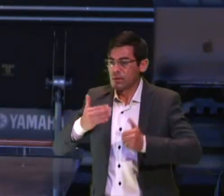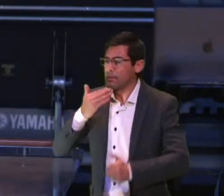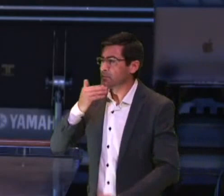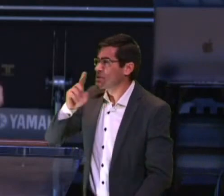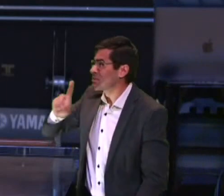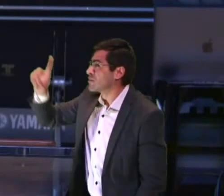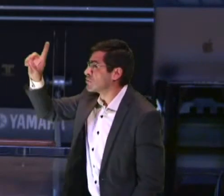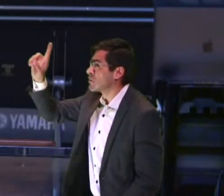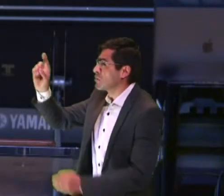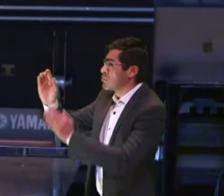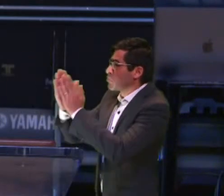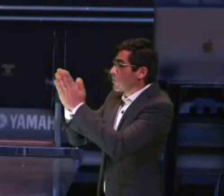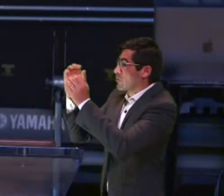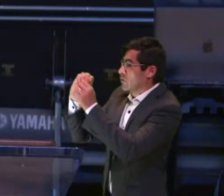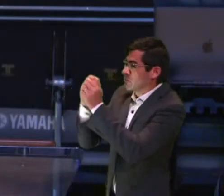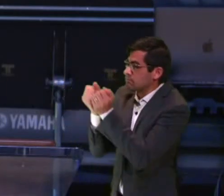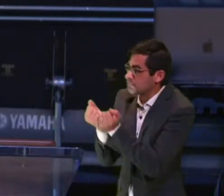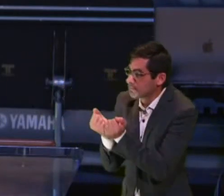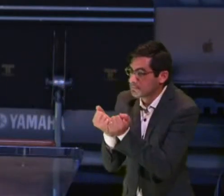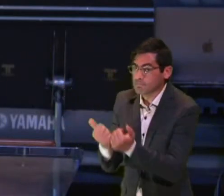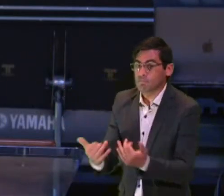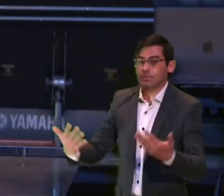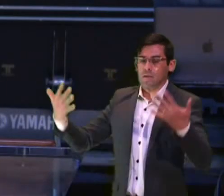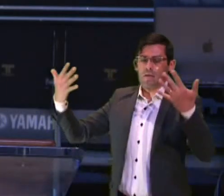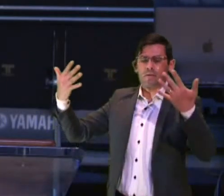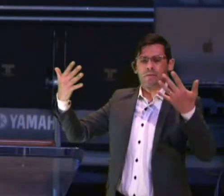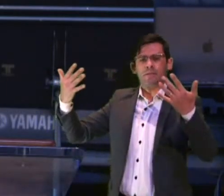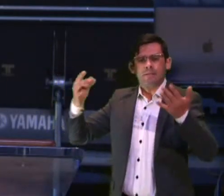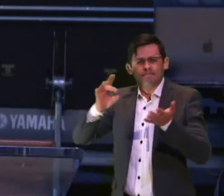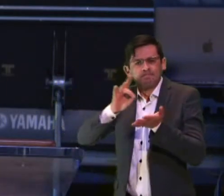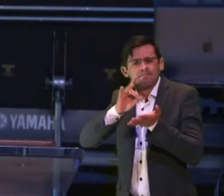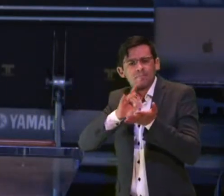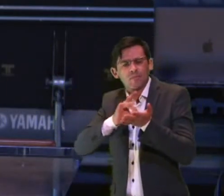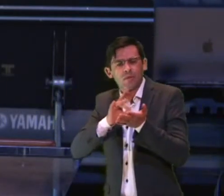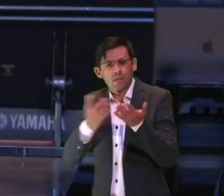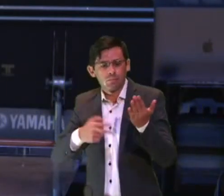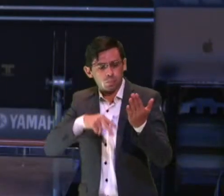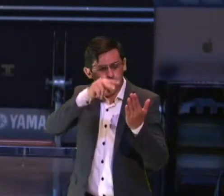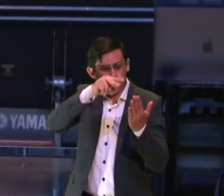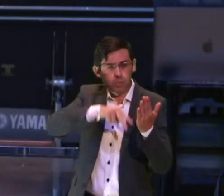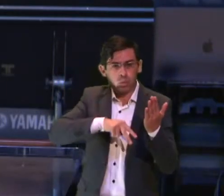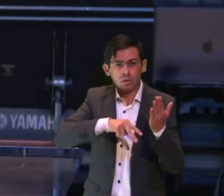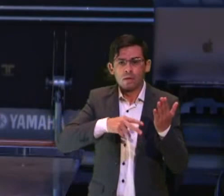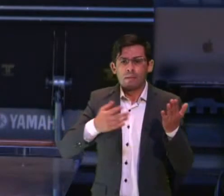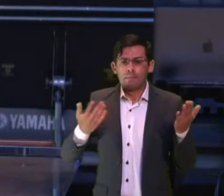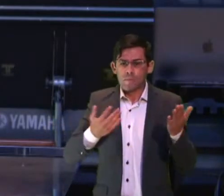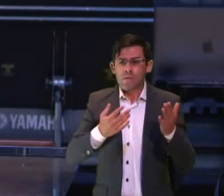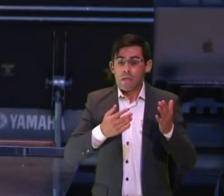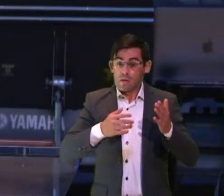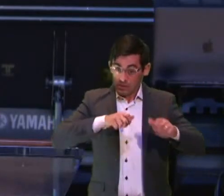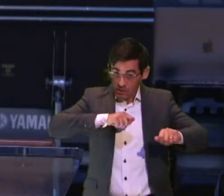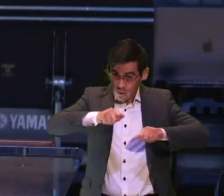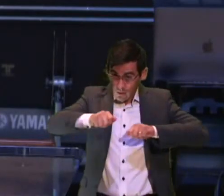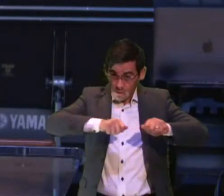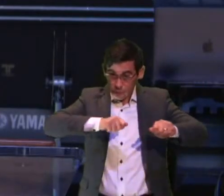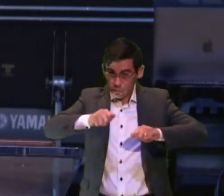pedir por milagres. É muito interessante olharmos para a igreja no livro de Atos.